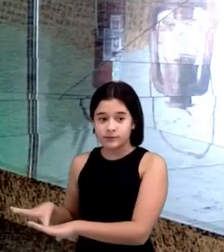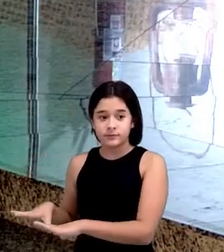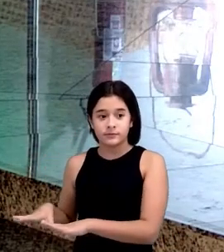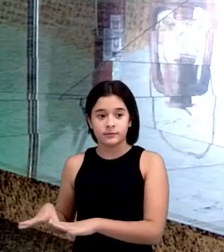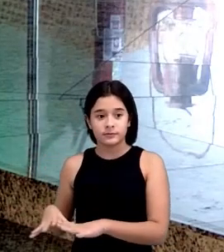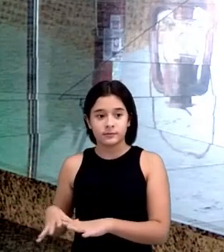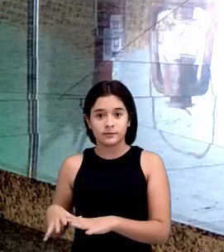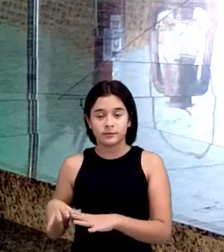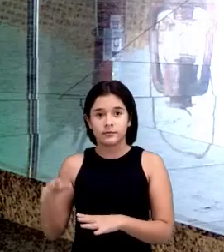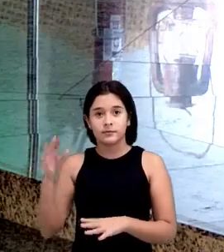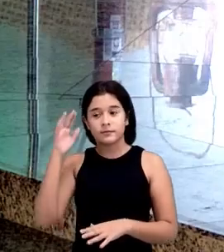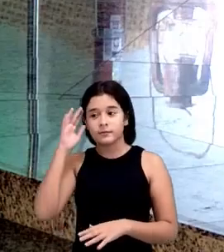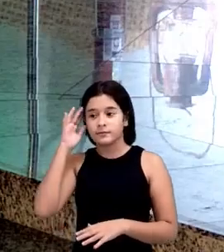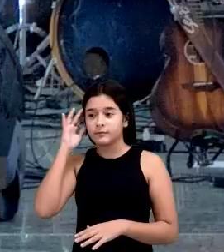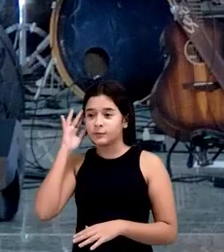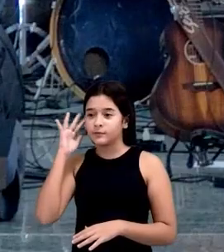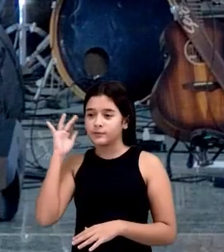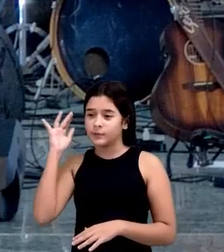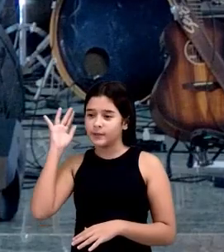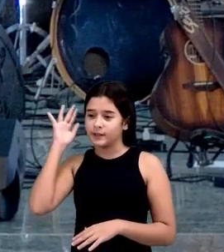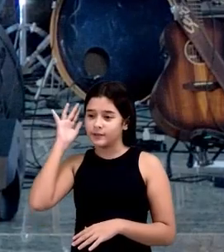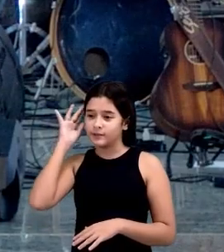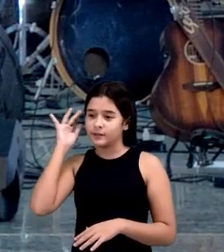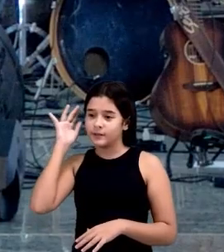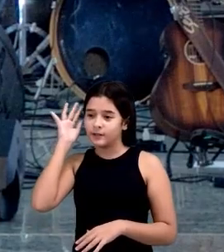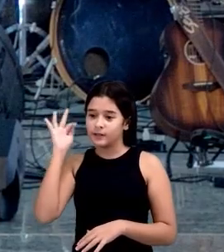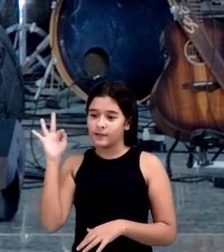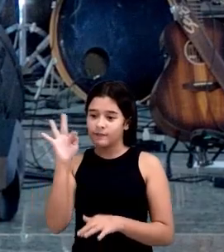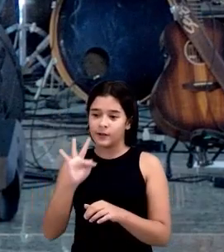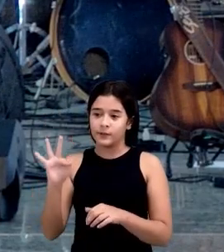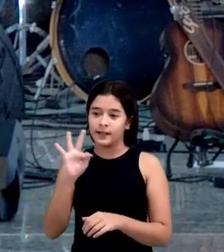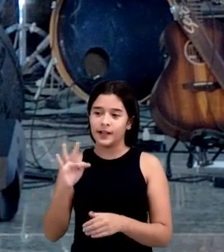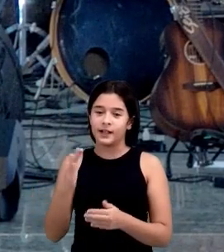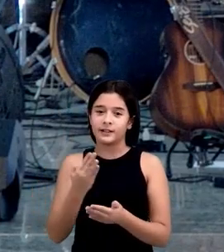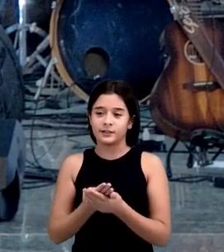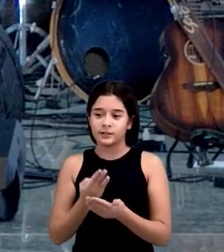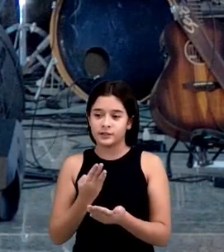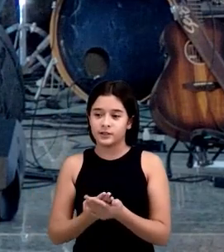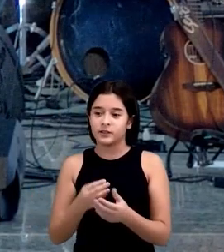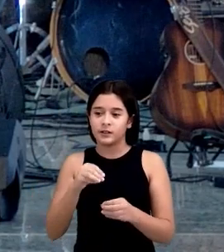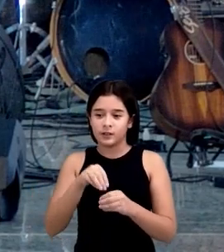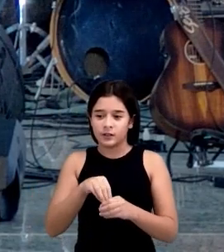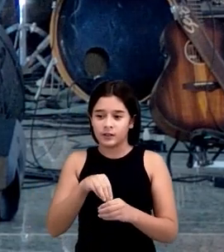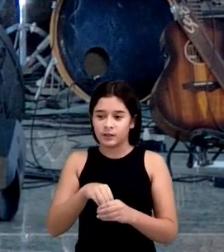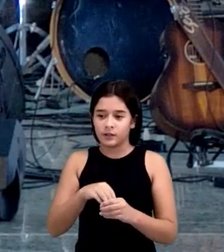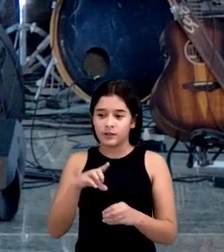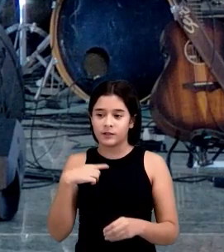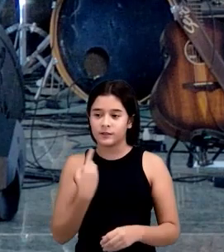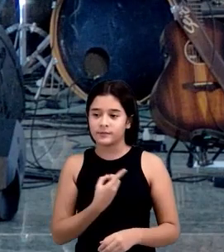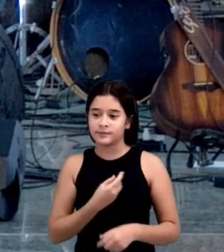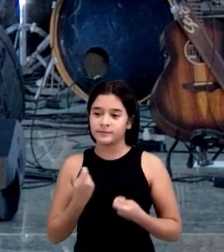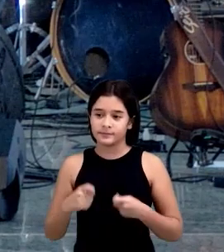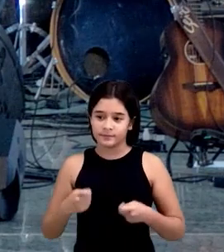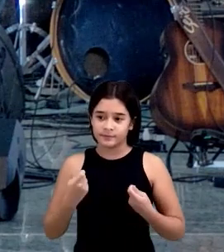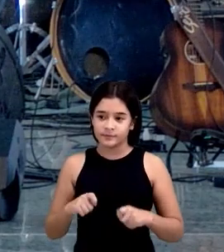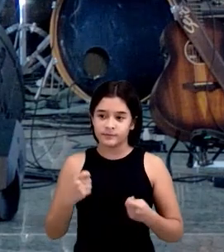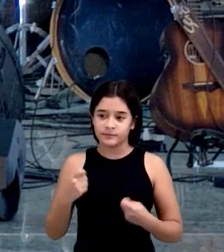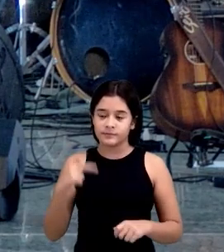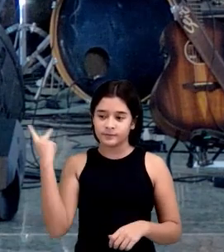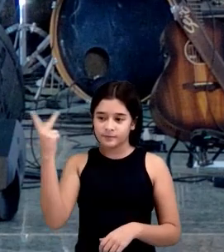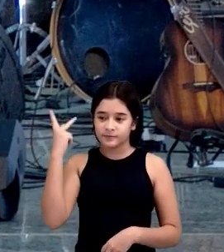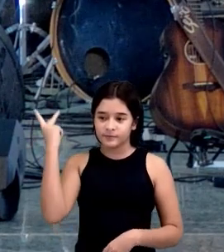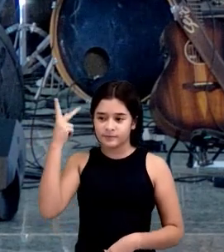você, como pessoa, seu interior, seus valores, seus pensamentos, seu quarto, sua casa, sua família, e depois isso explode para